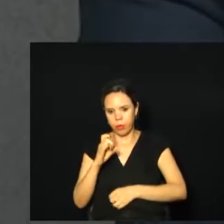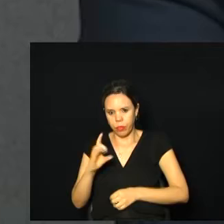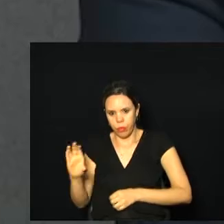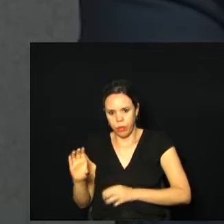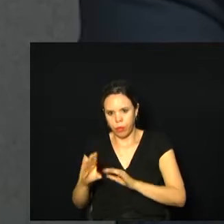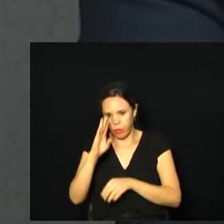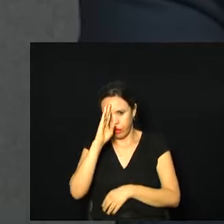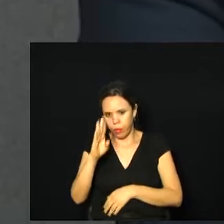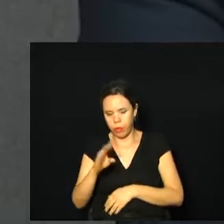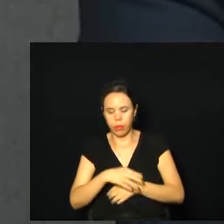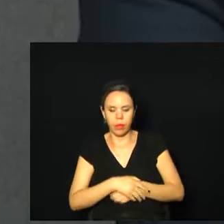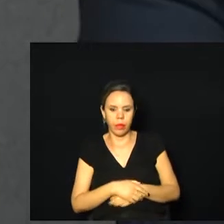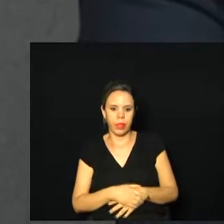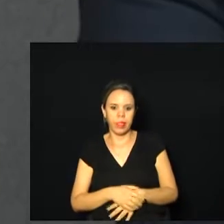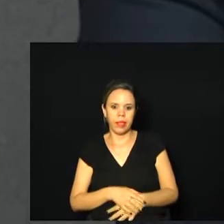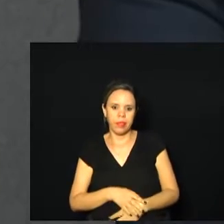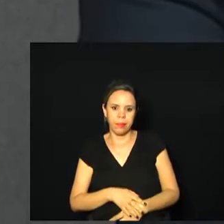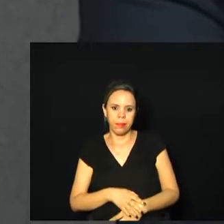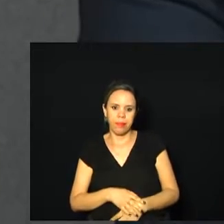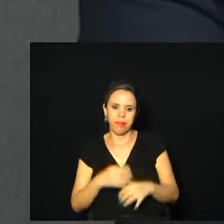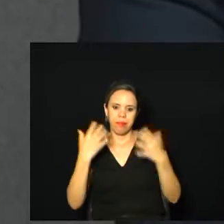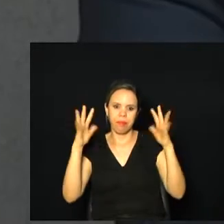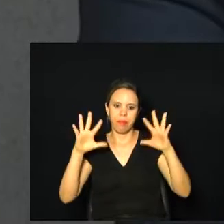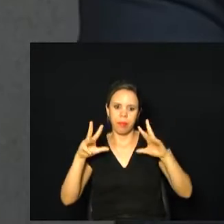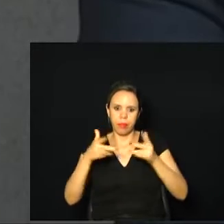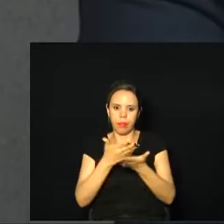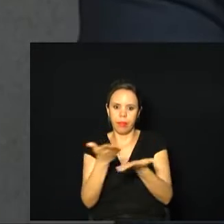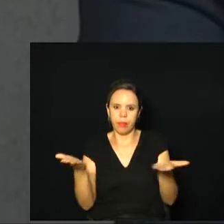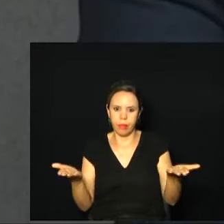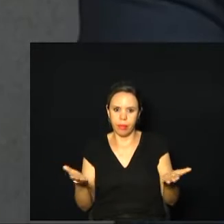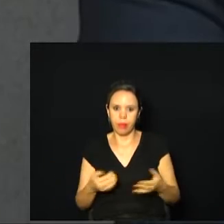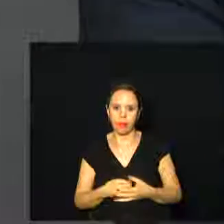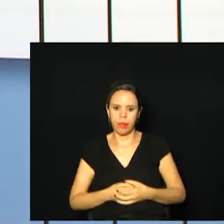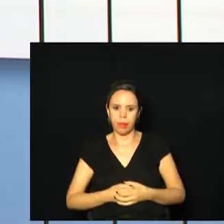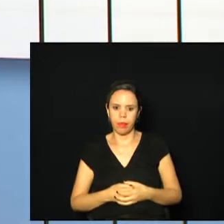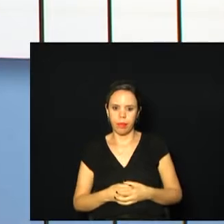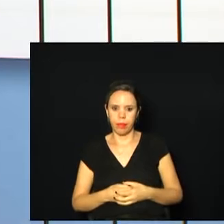INDEC, os principais pontos. Então, parabéns a todos os envolvidos.